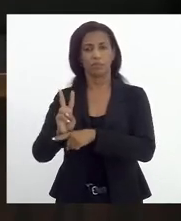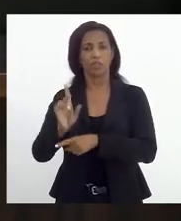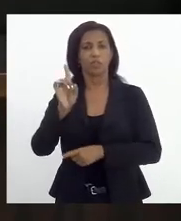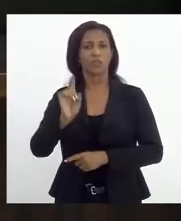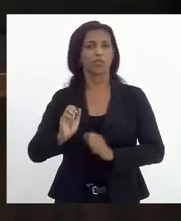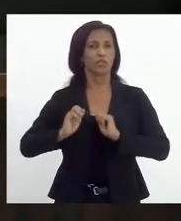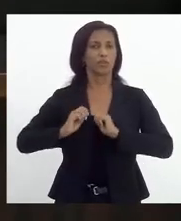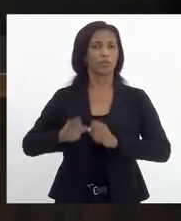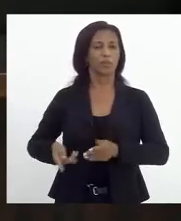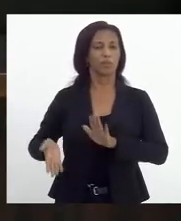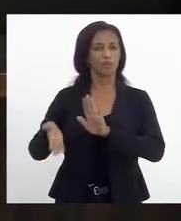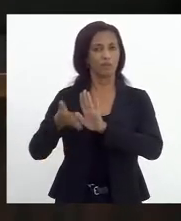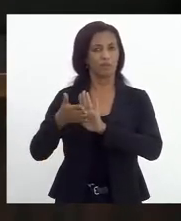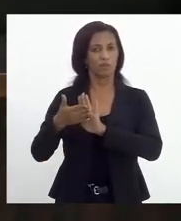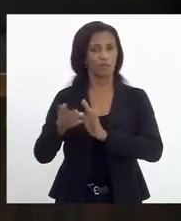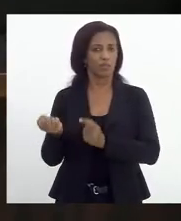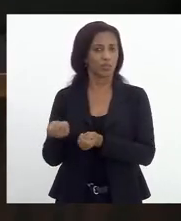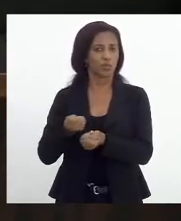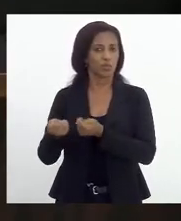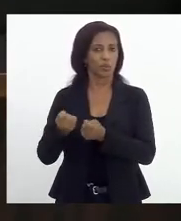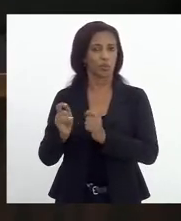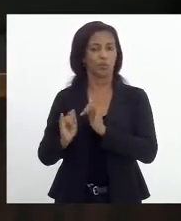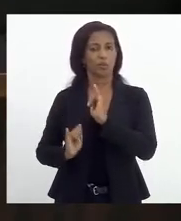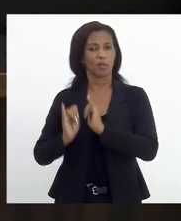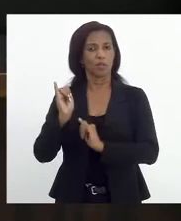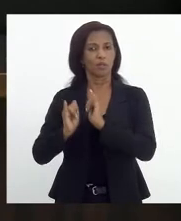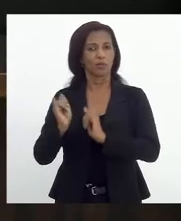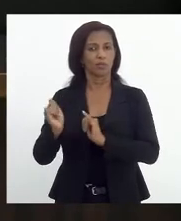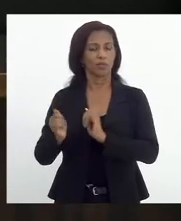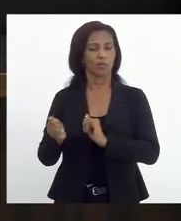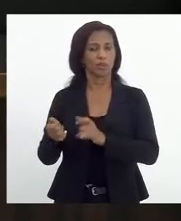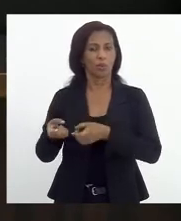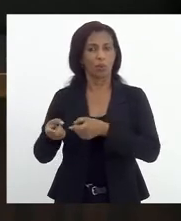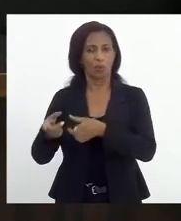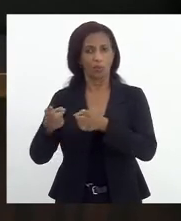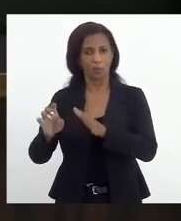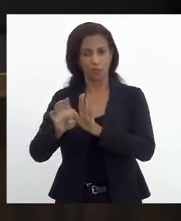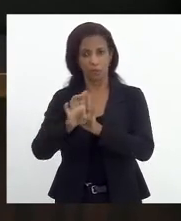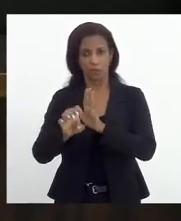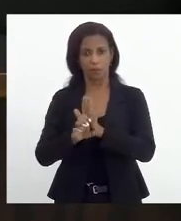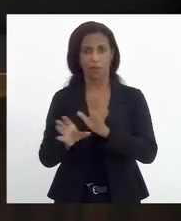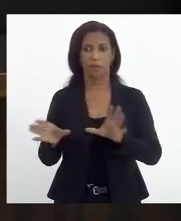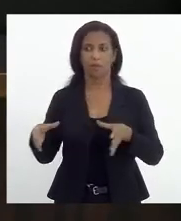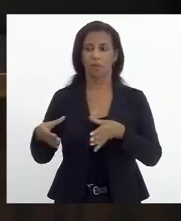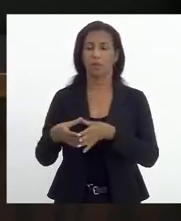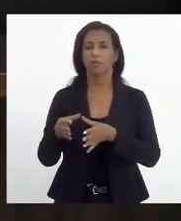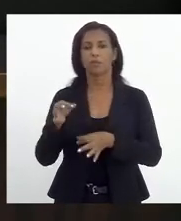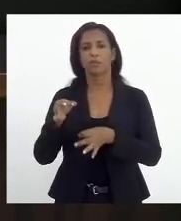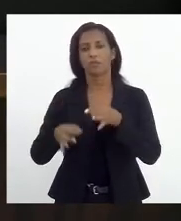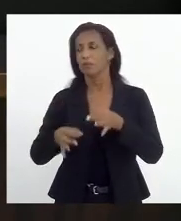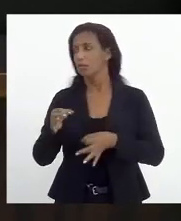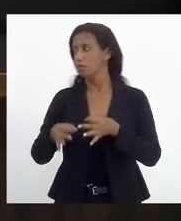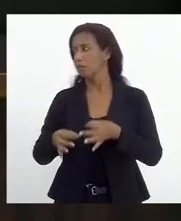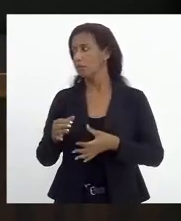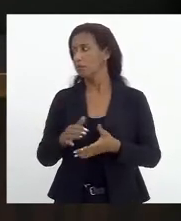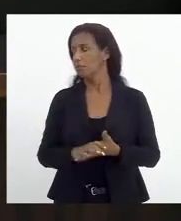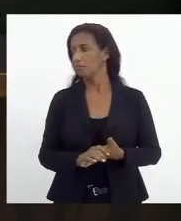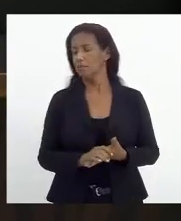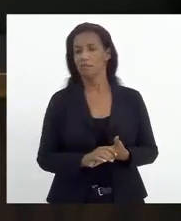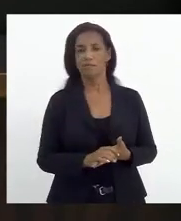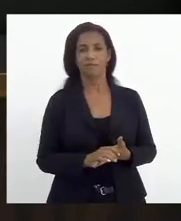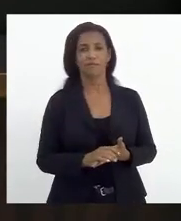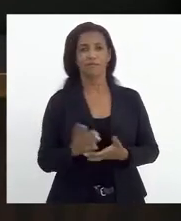Cidadania, favorável, de Economia, Indústria e Comércio, favorável, com emenda da Comissão de Constituição e Justiça, de